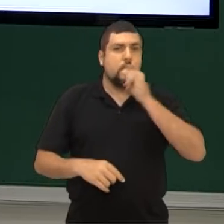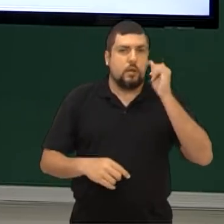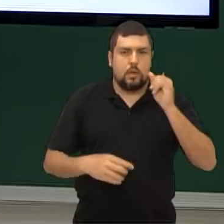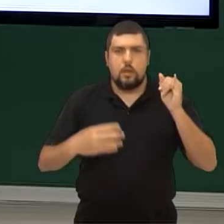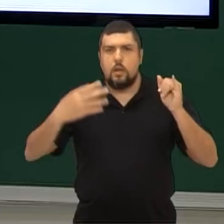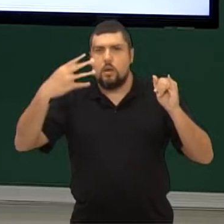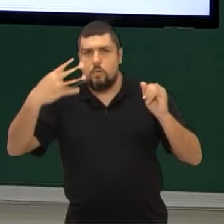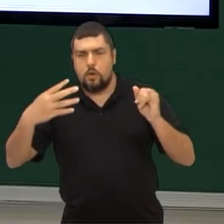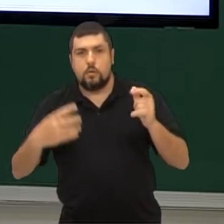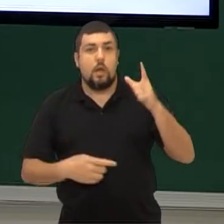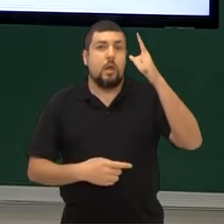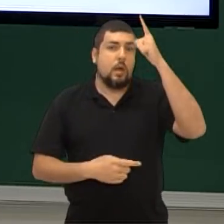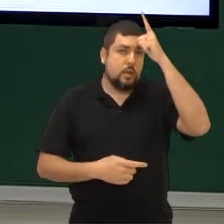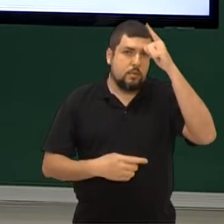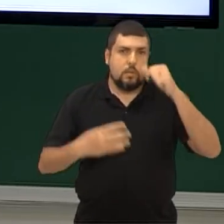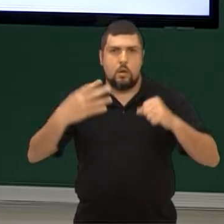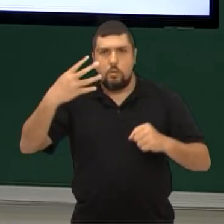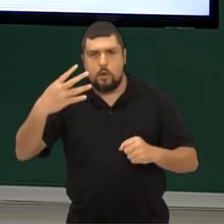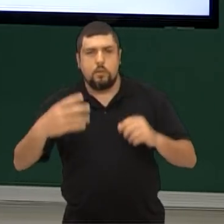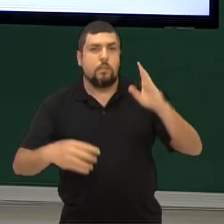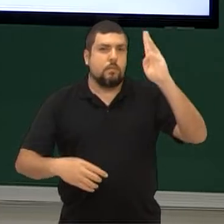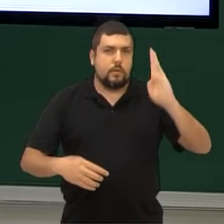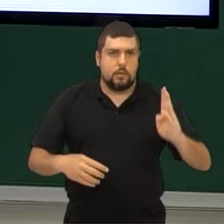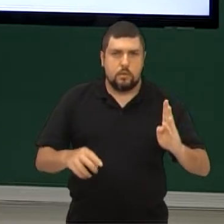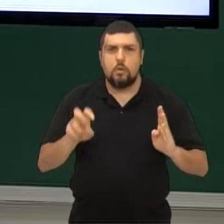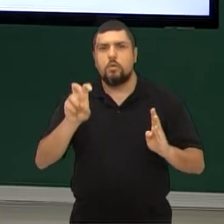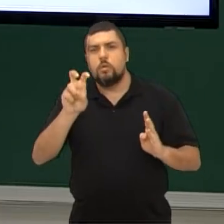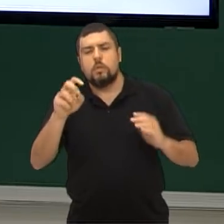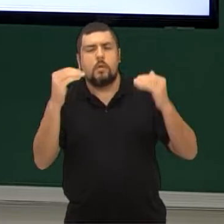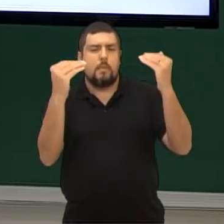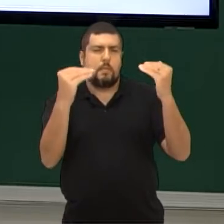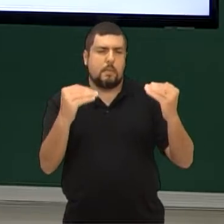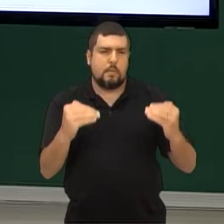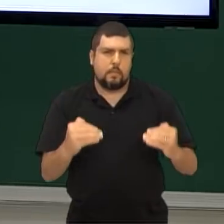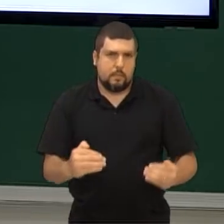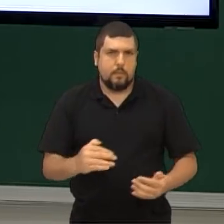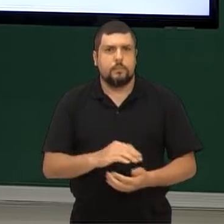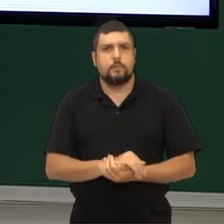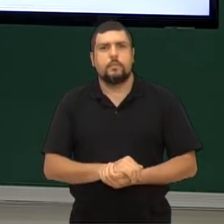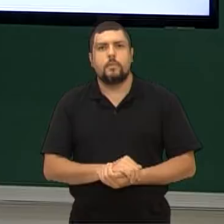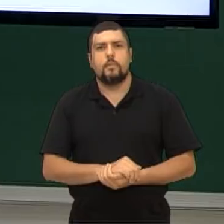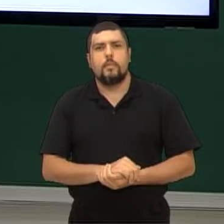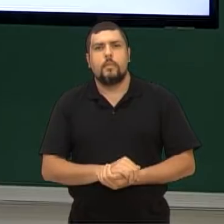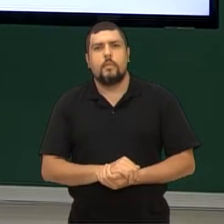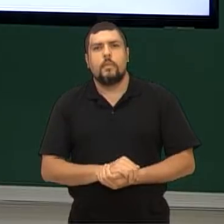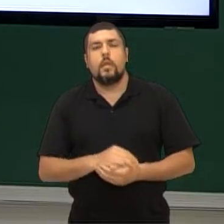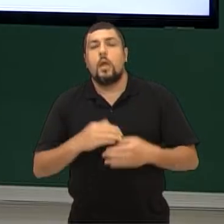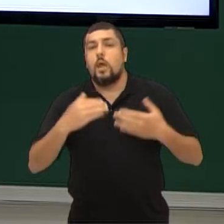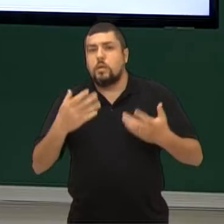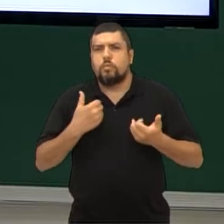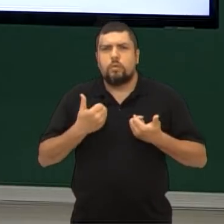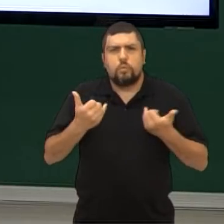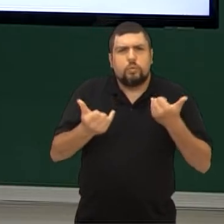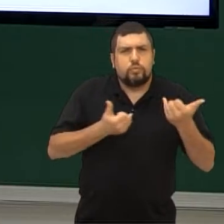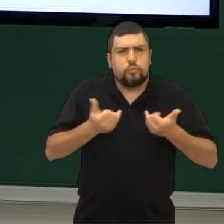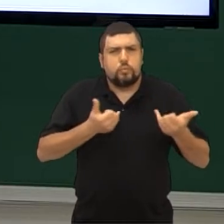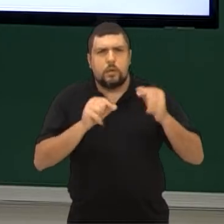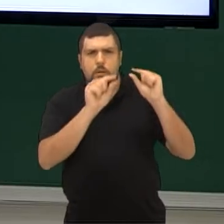4, Alemanha 4, Brasil 5 e por aí vai. Então aqui são vários dados disponíveis na nossa